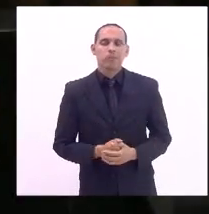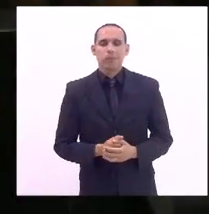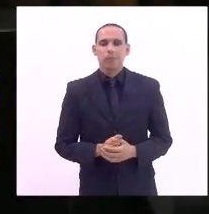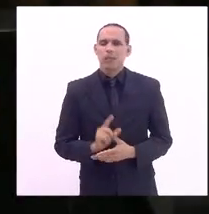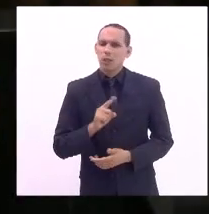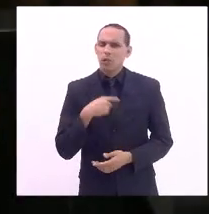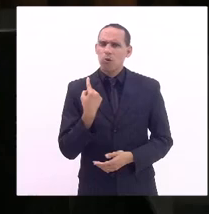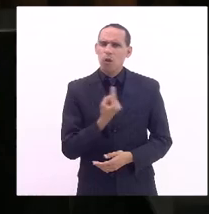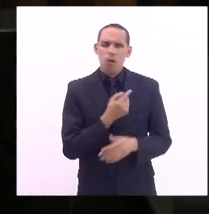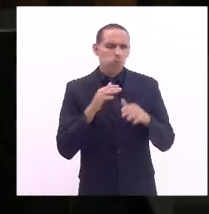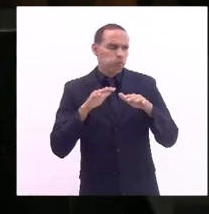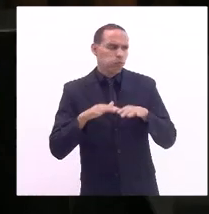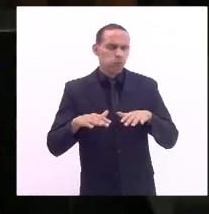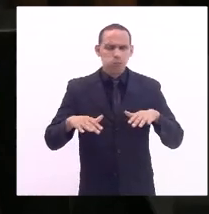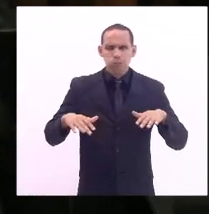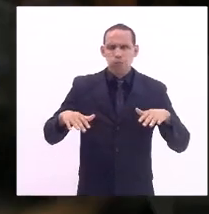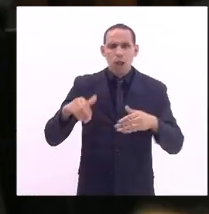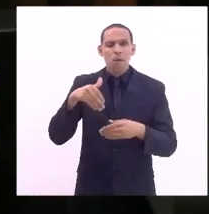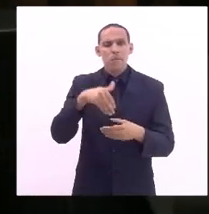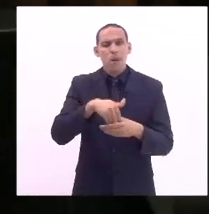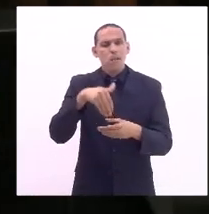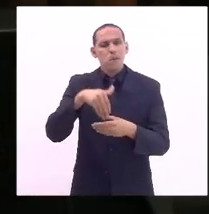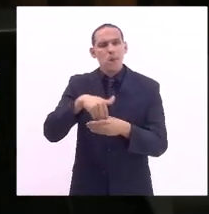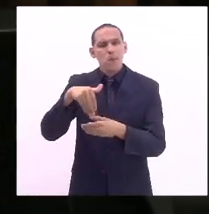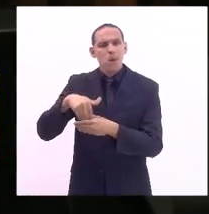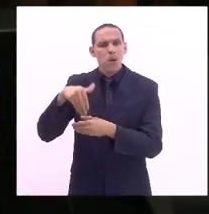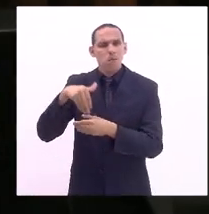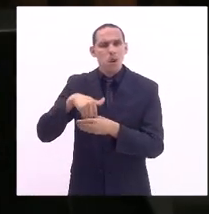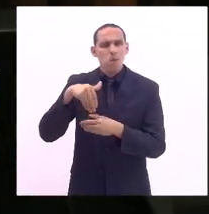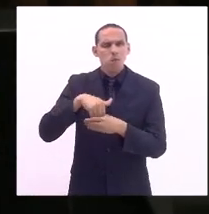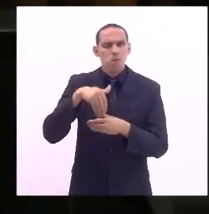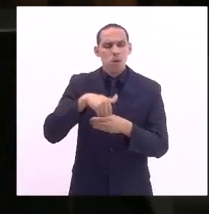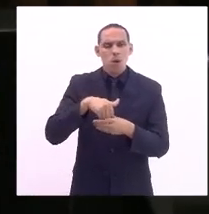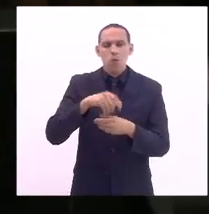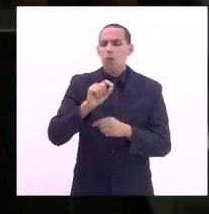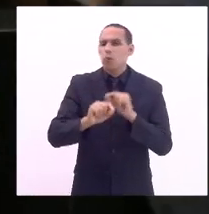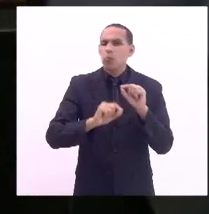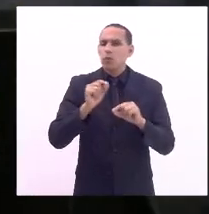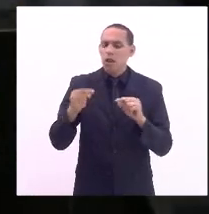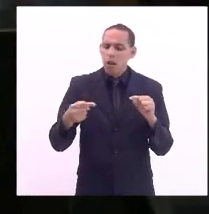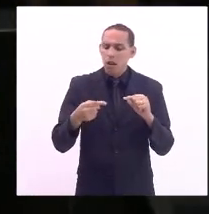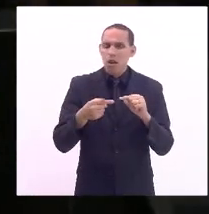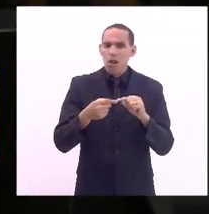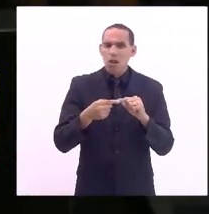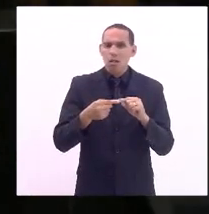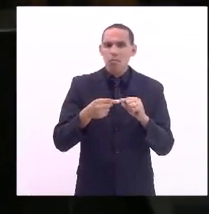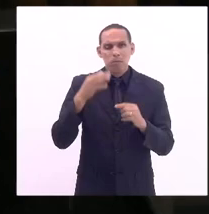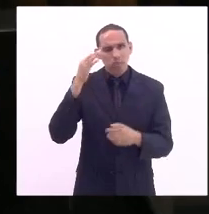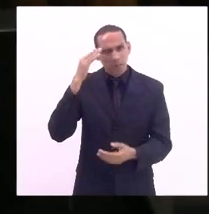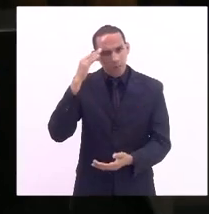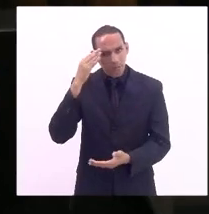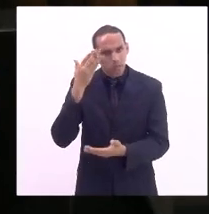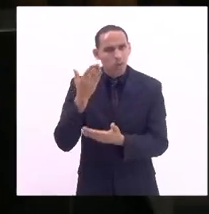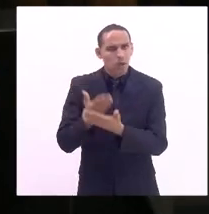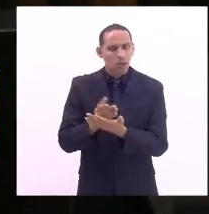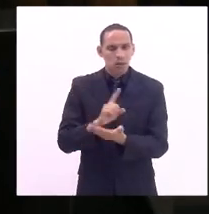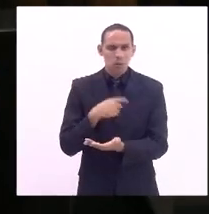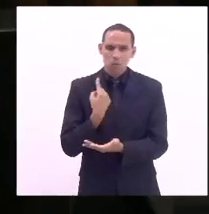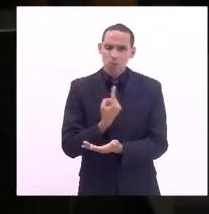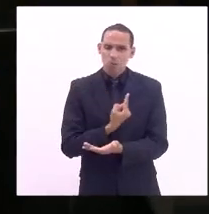todos nós votamos segundo as nossas crenças e os